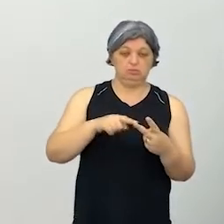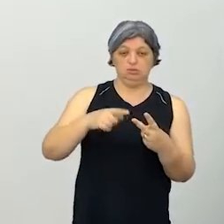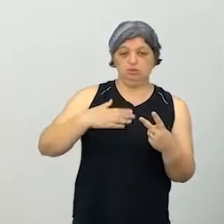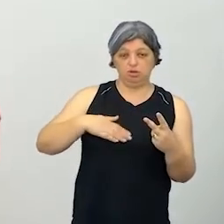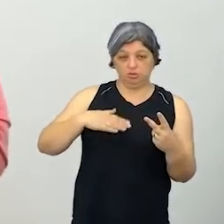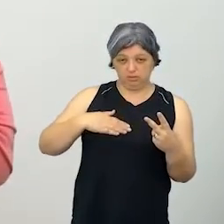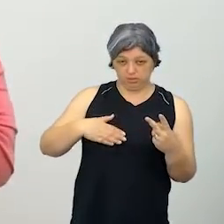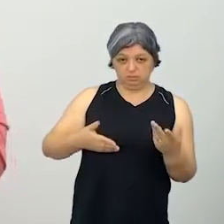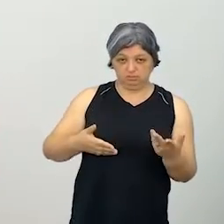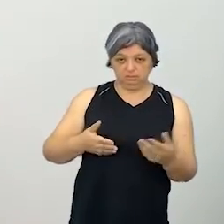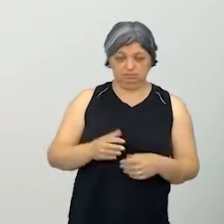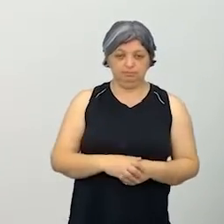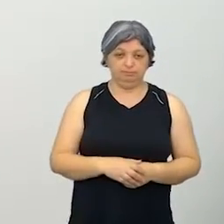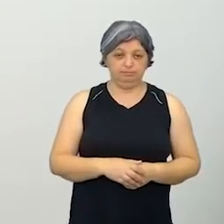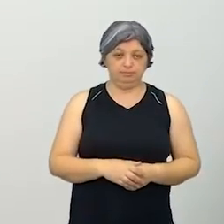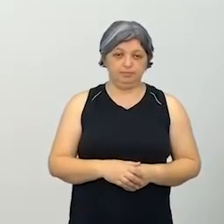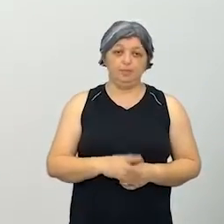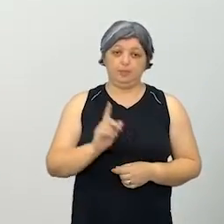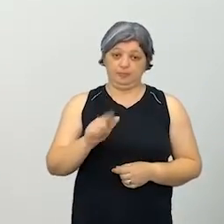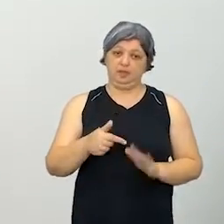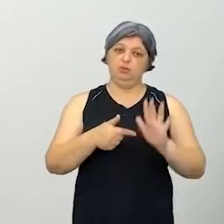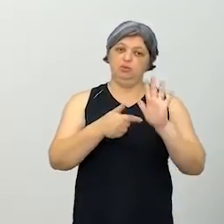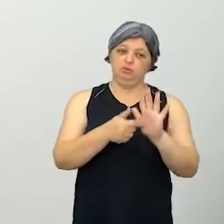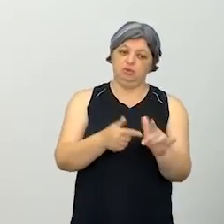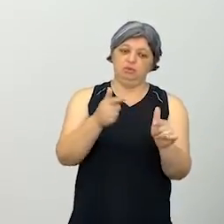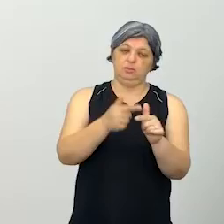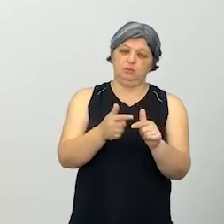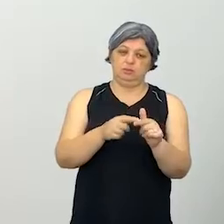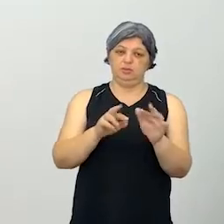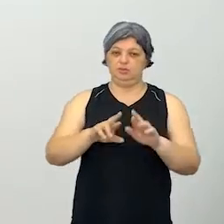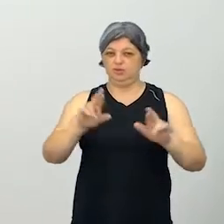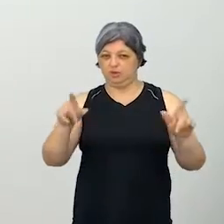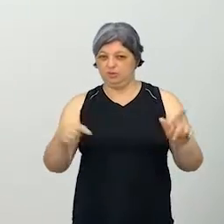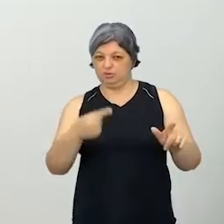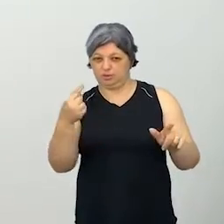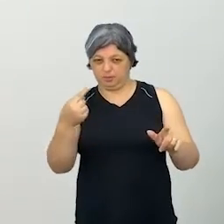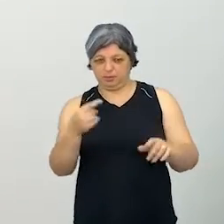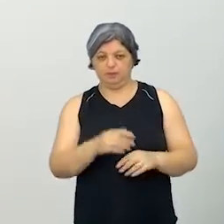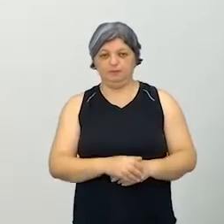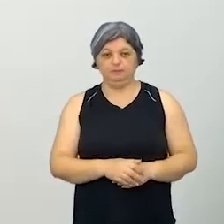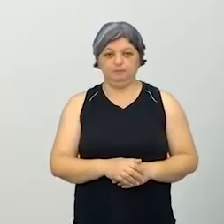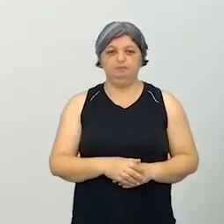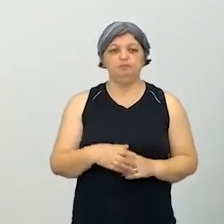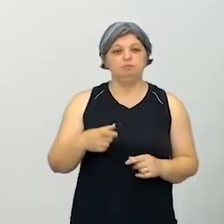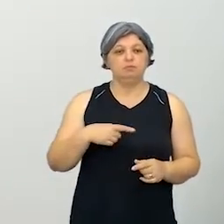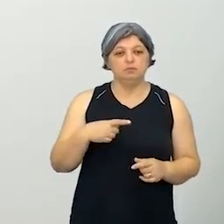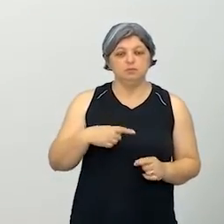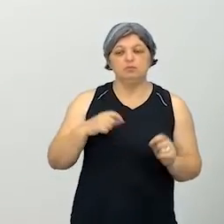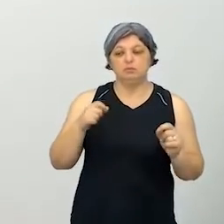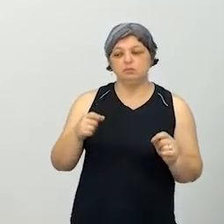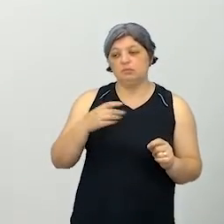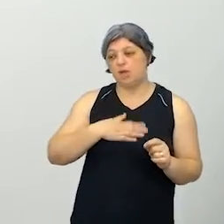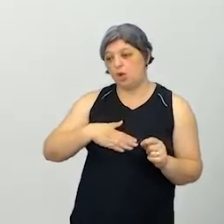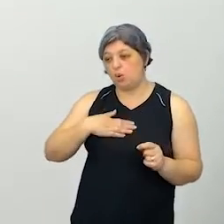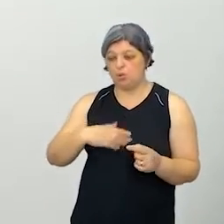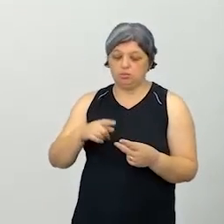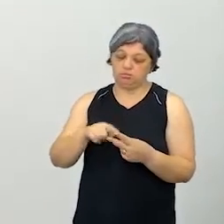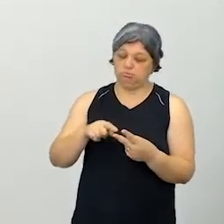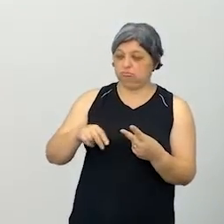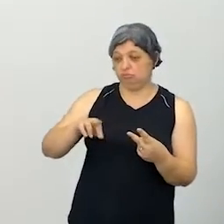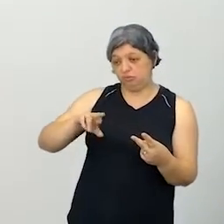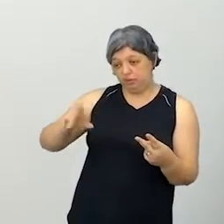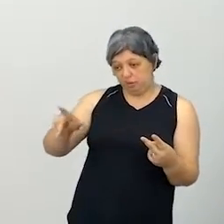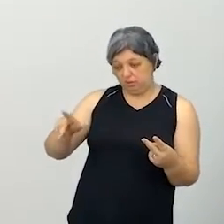Então, essa forma de comunicar o problema já é diferente da primeira. Olha, professora, é que nós temos gostos diferentes para a cor